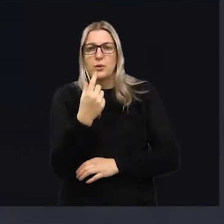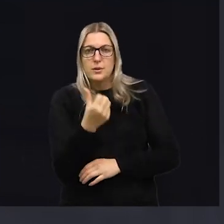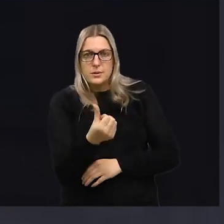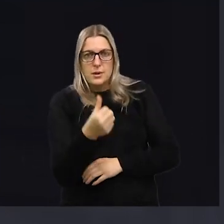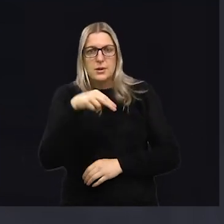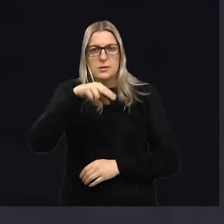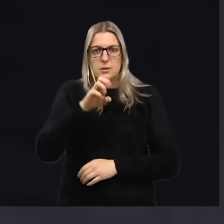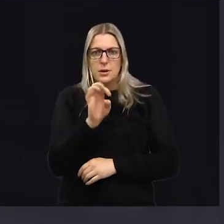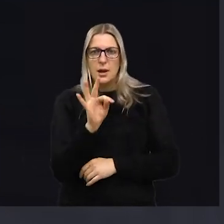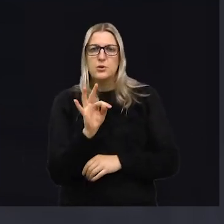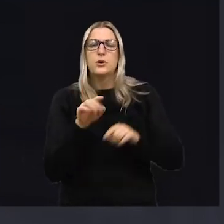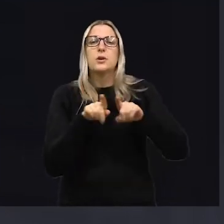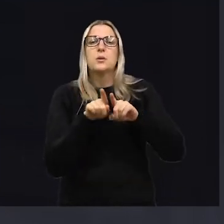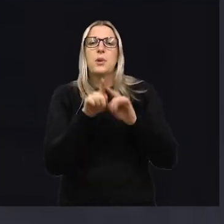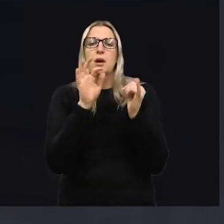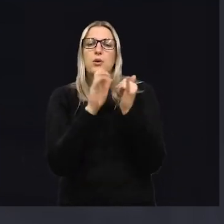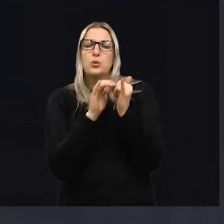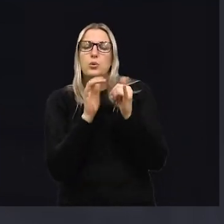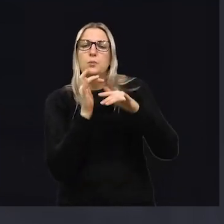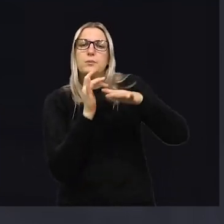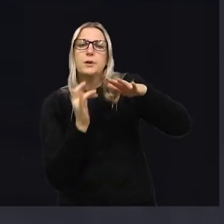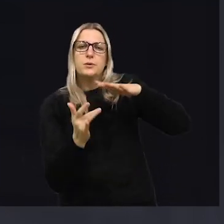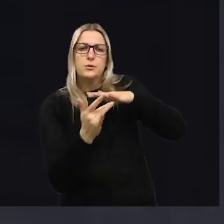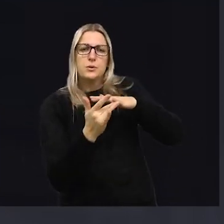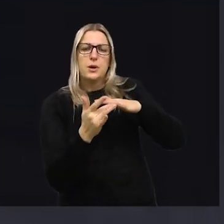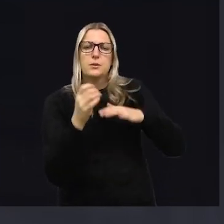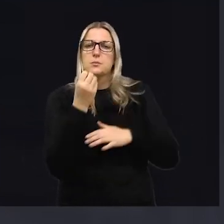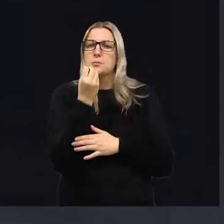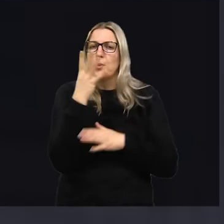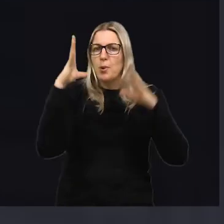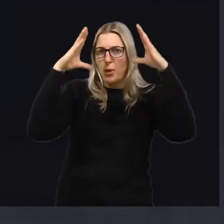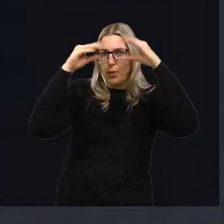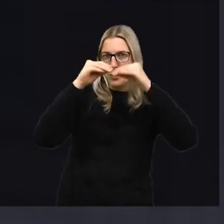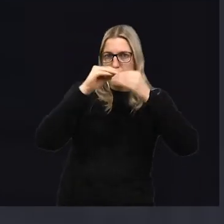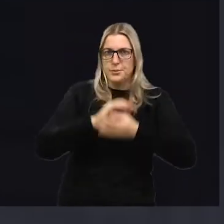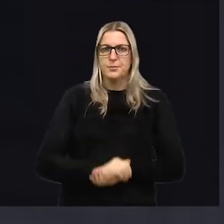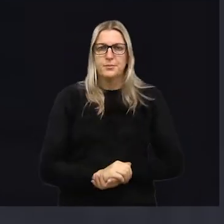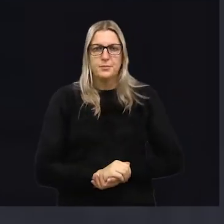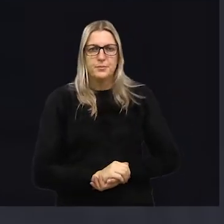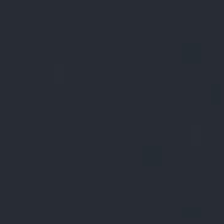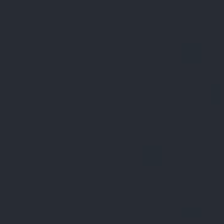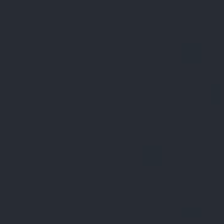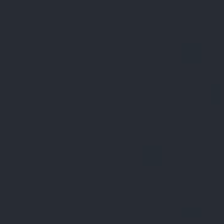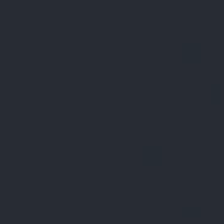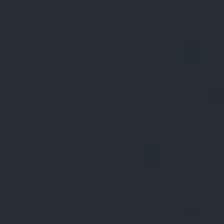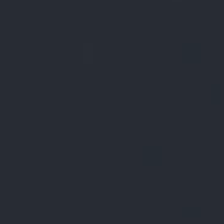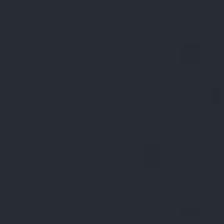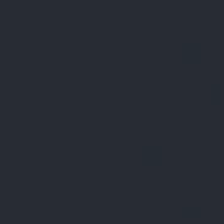Câmara no canal 16 da NET e também no YouTube e redes sociais. Uma ótima noite!